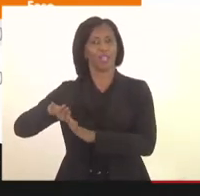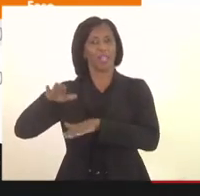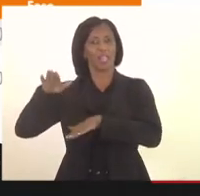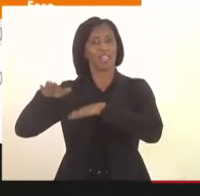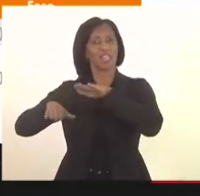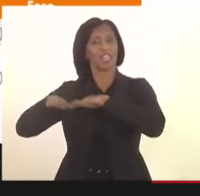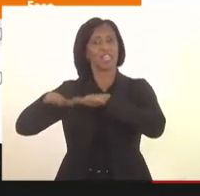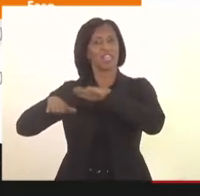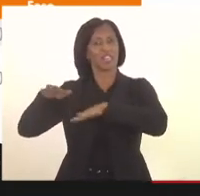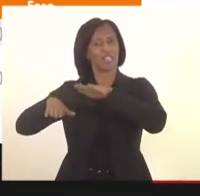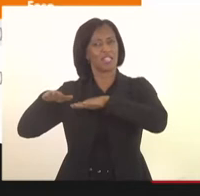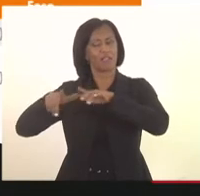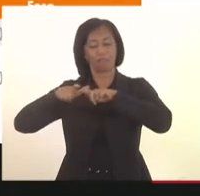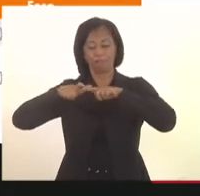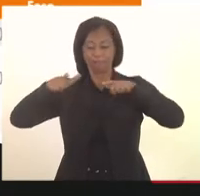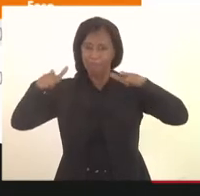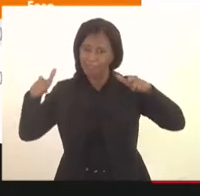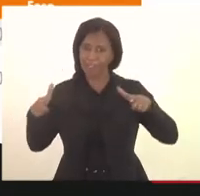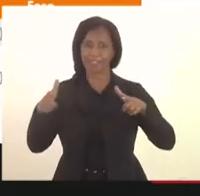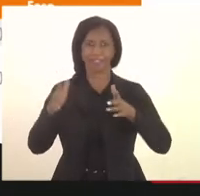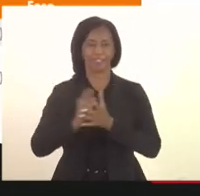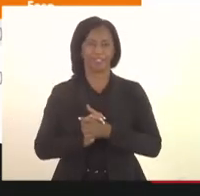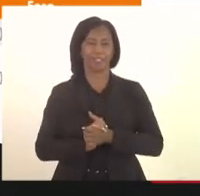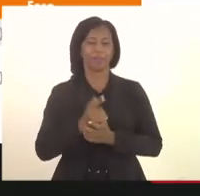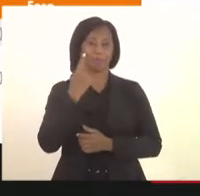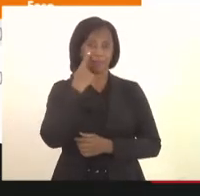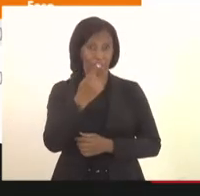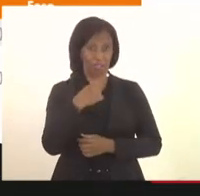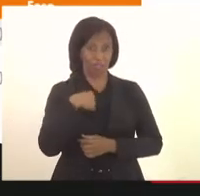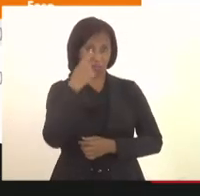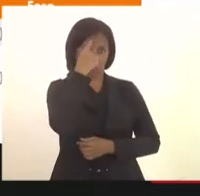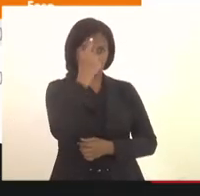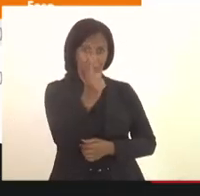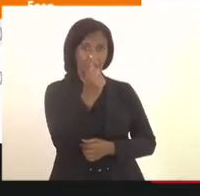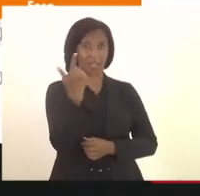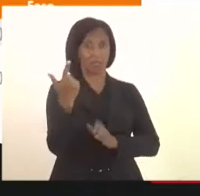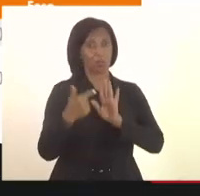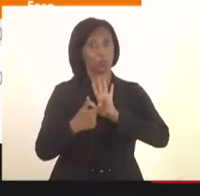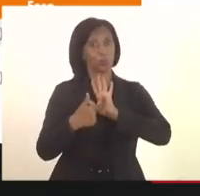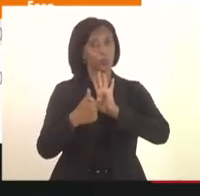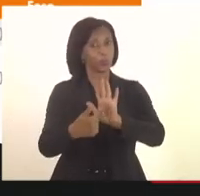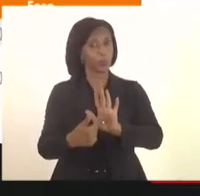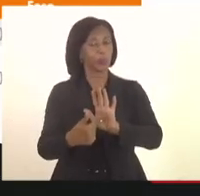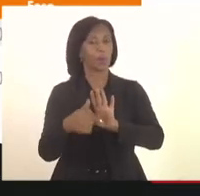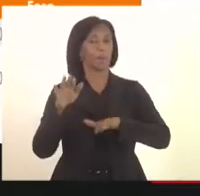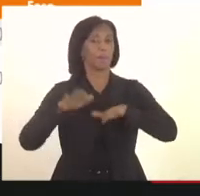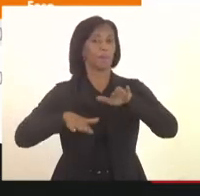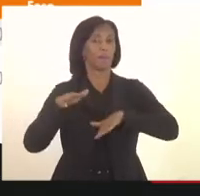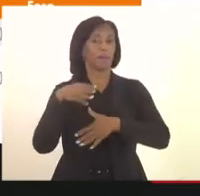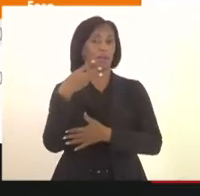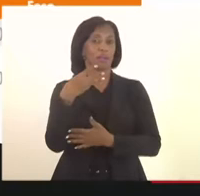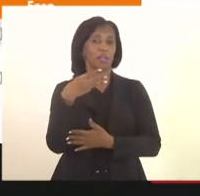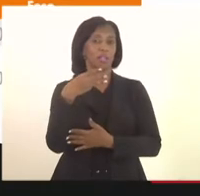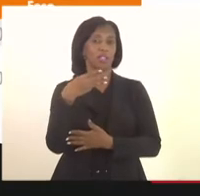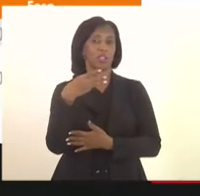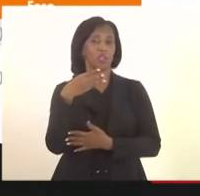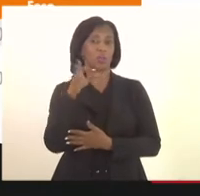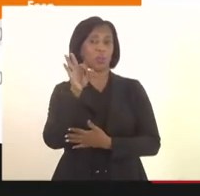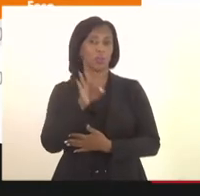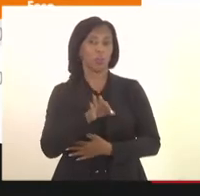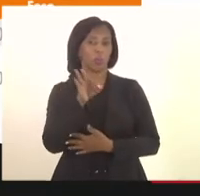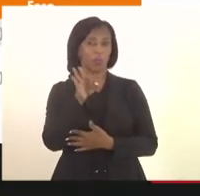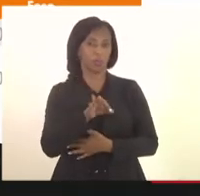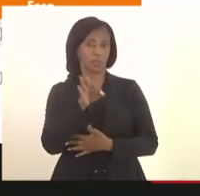de produção tão grande assim. Para vocês terem uma ideia, isso representa aproximadamente 3%, a Bacora